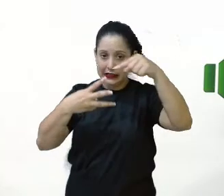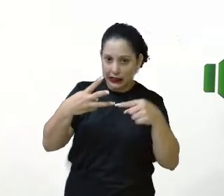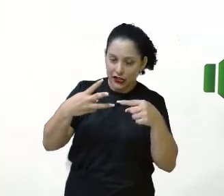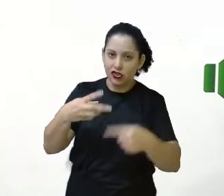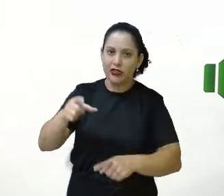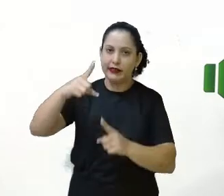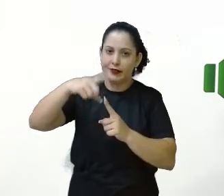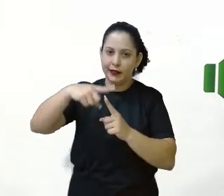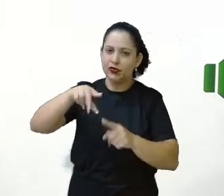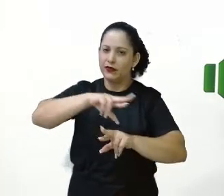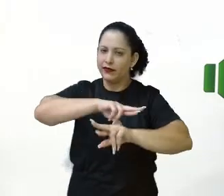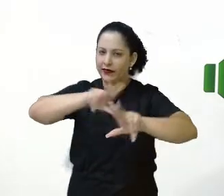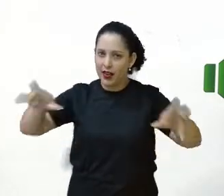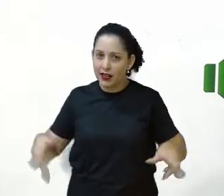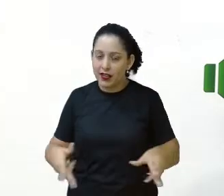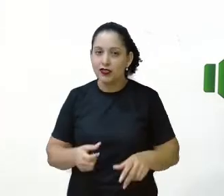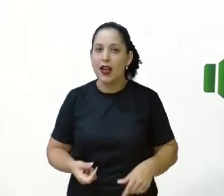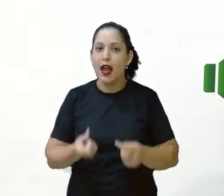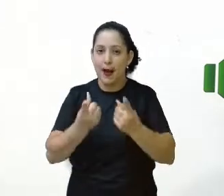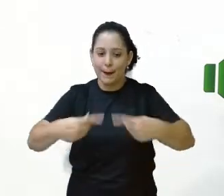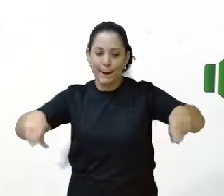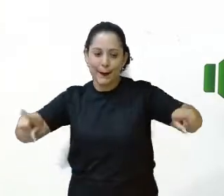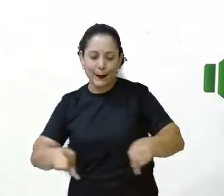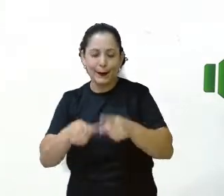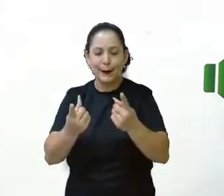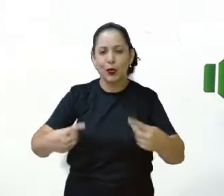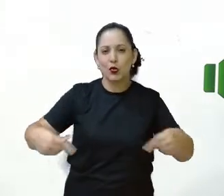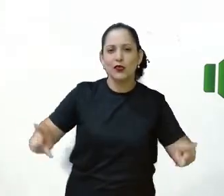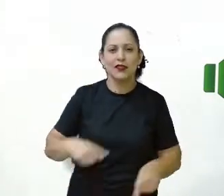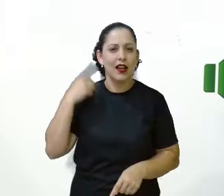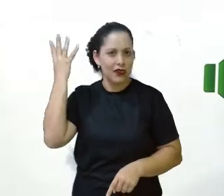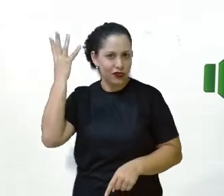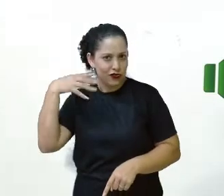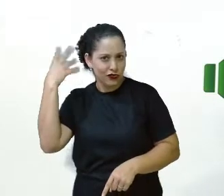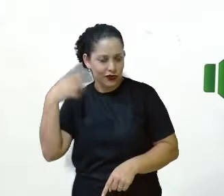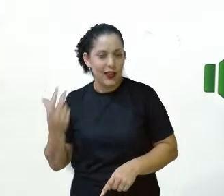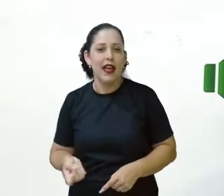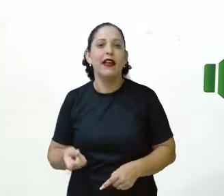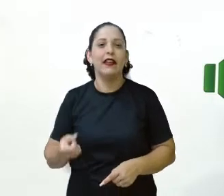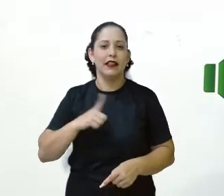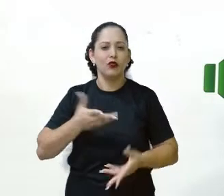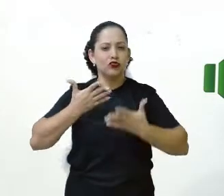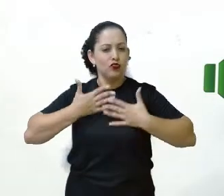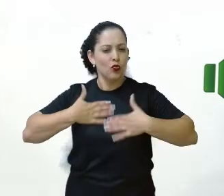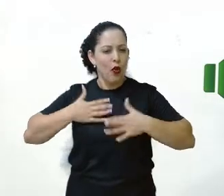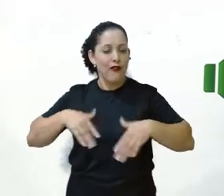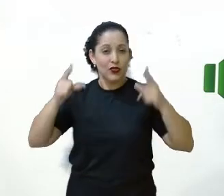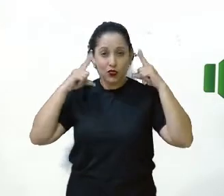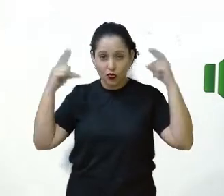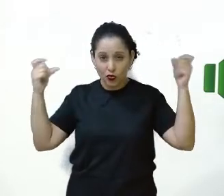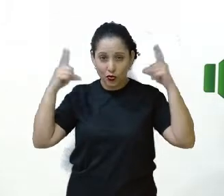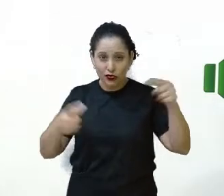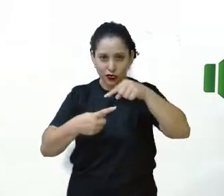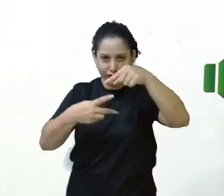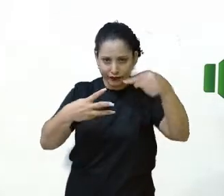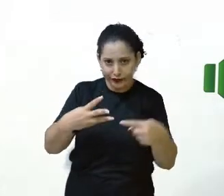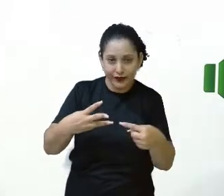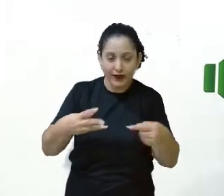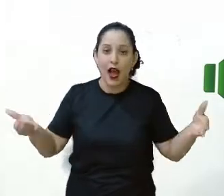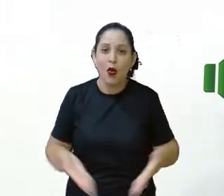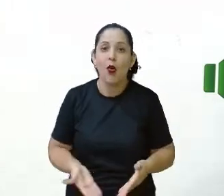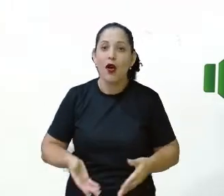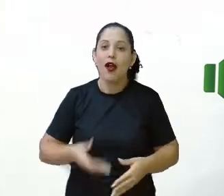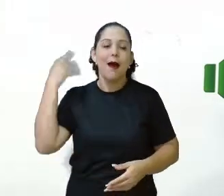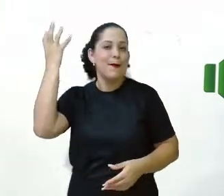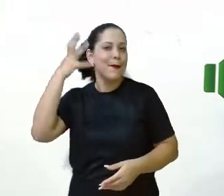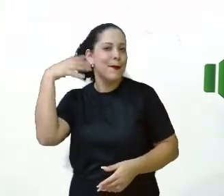de sons. Lembram? A música, os sons suaves e os ruídos. Então agora a gente vai falar de música, que é